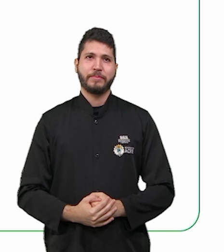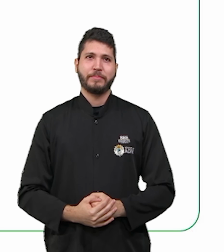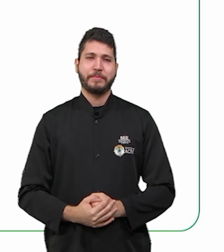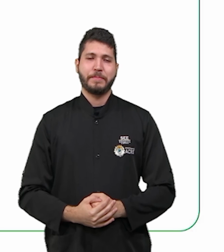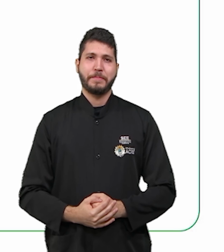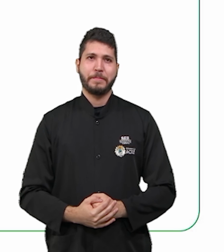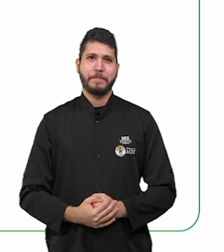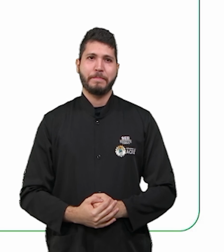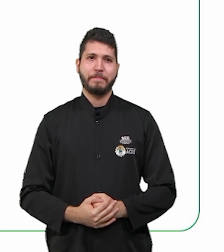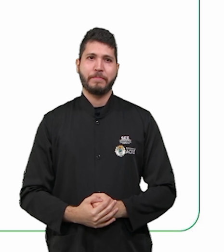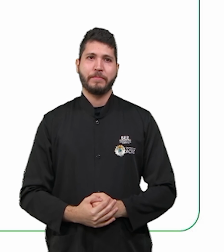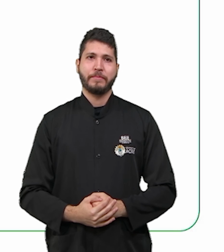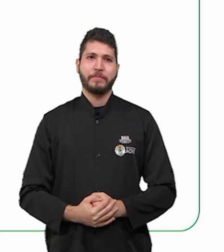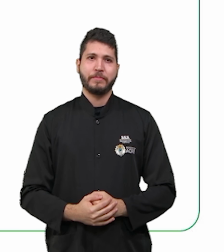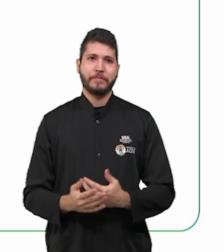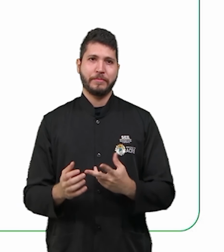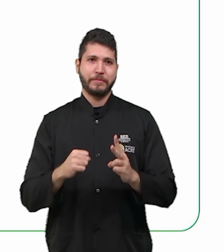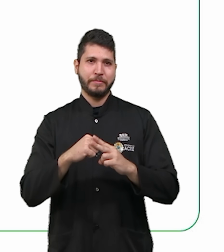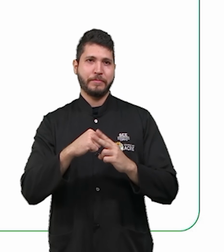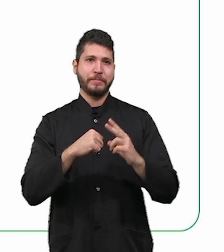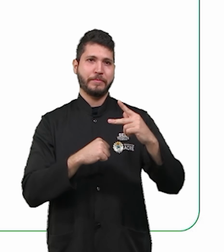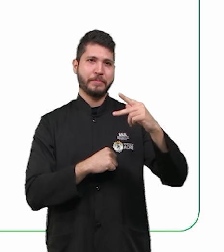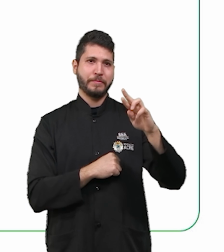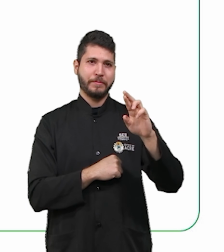Então, temos aqui o verbo